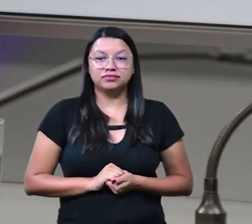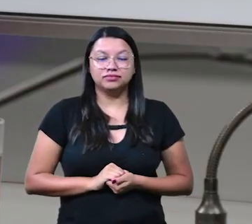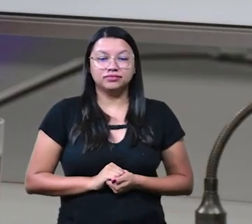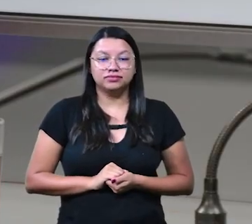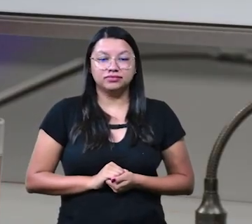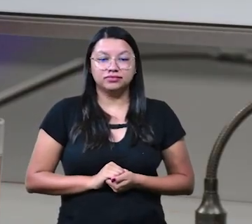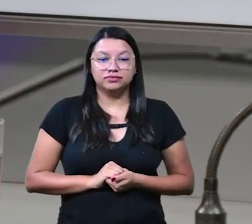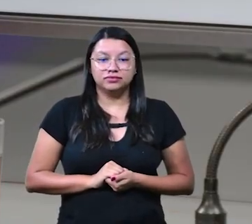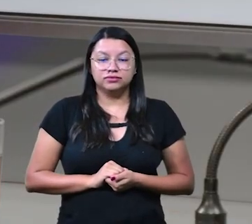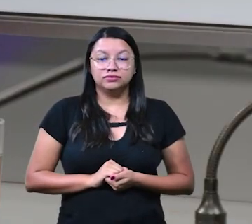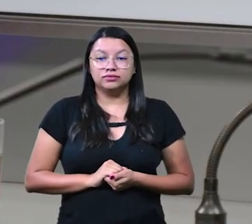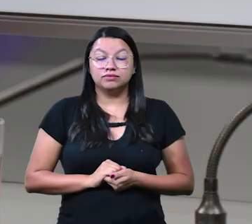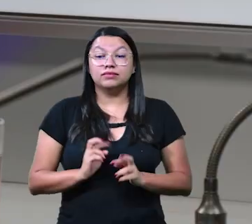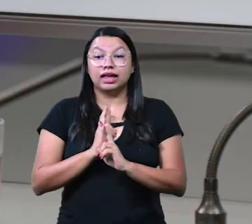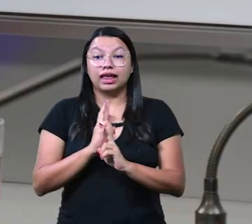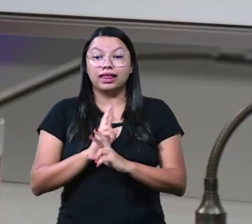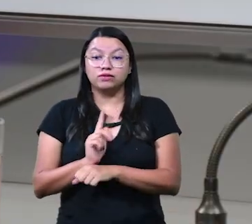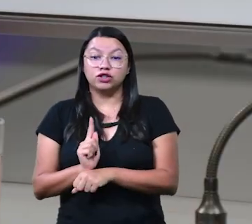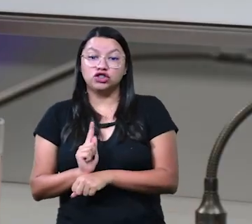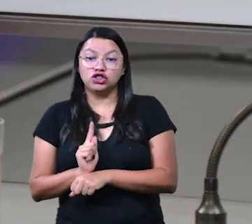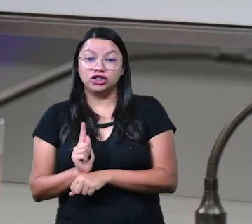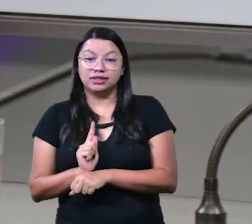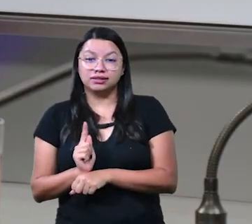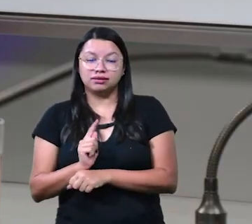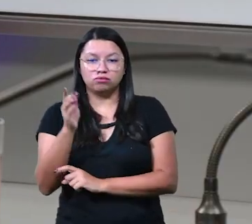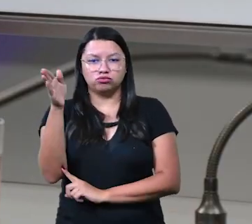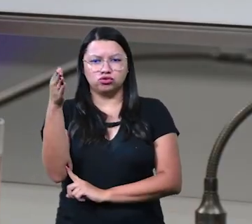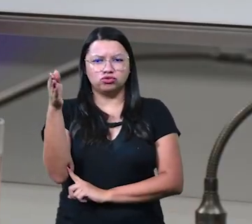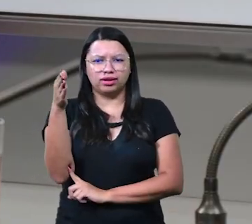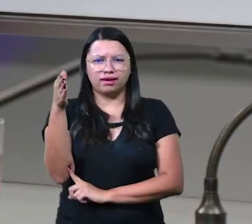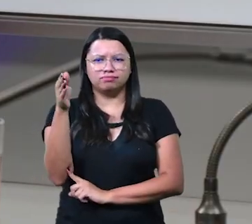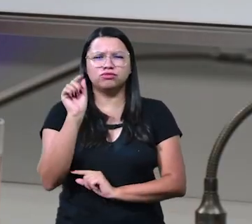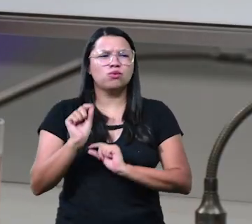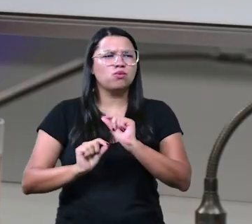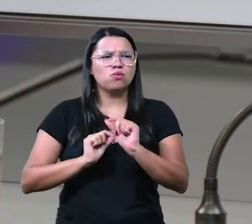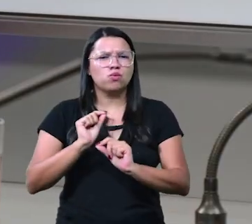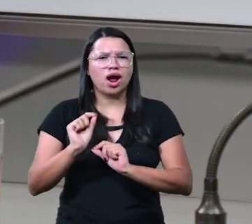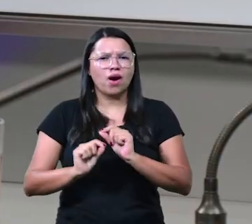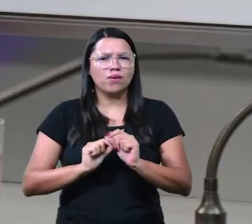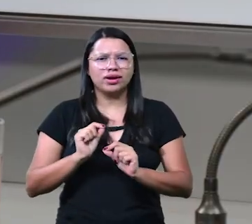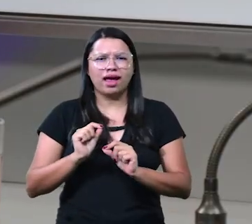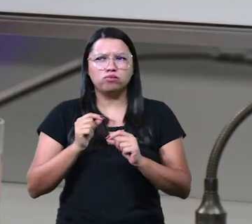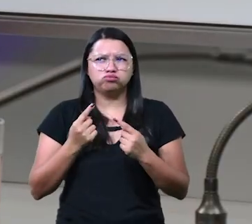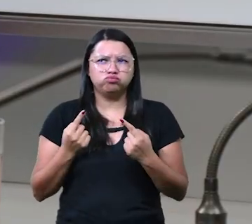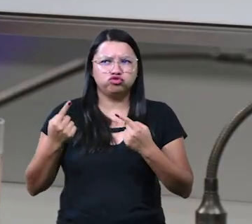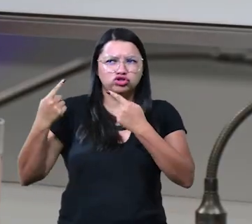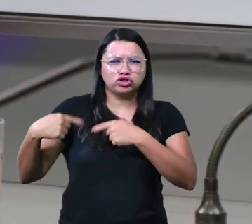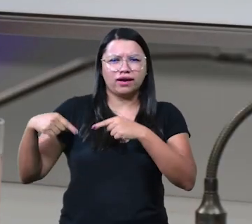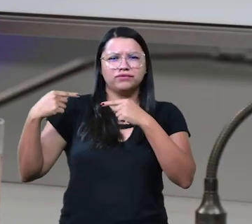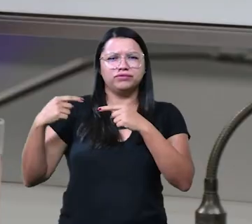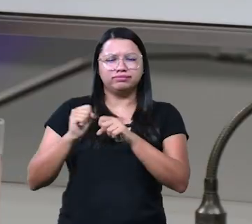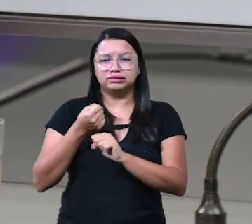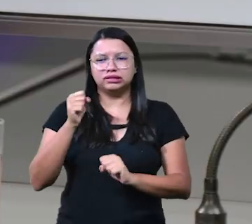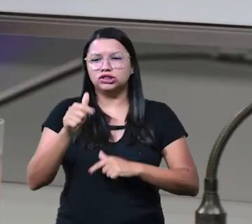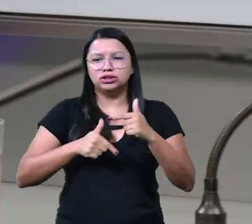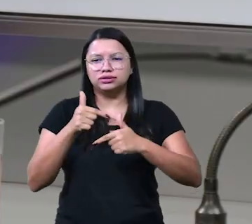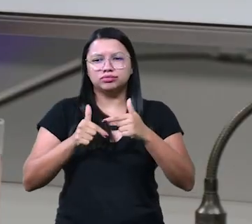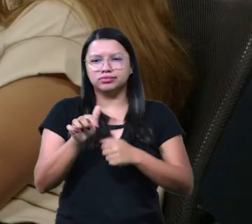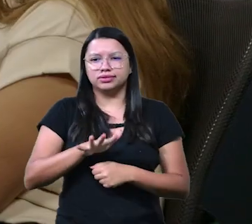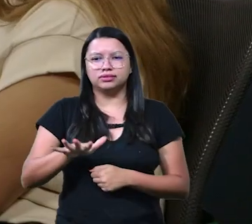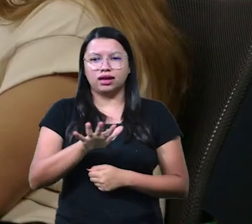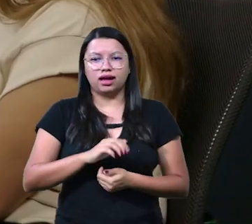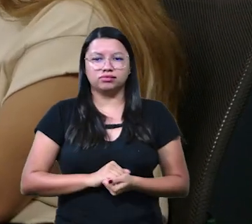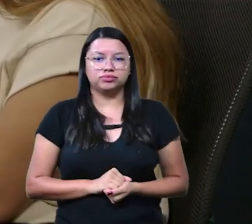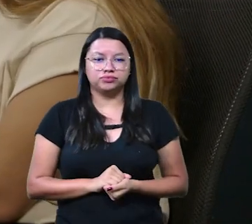na gestão de hotelaria, quais são os maiores desafios que vocês enfrentam trabalhando nessa área?